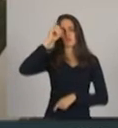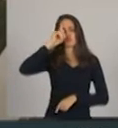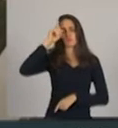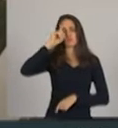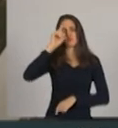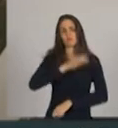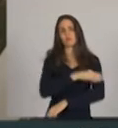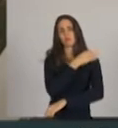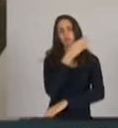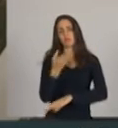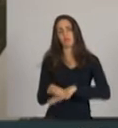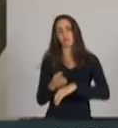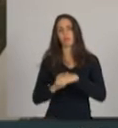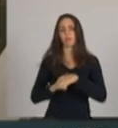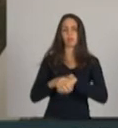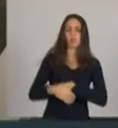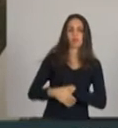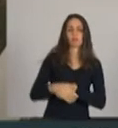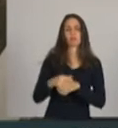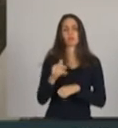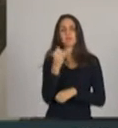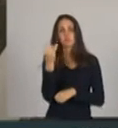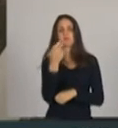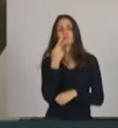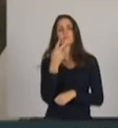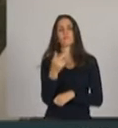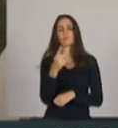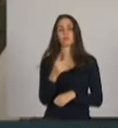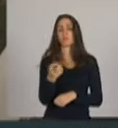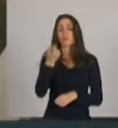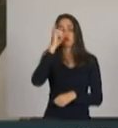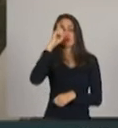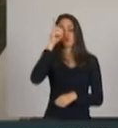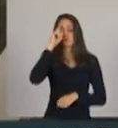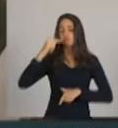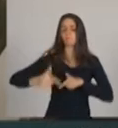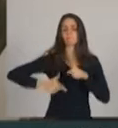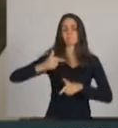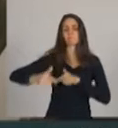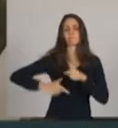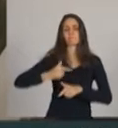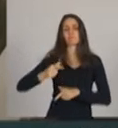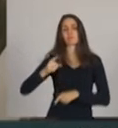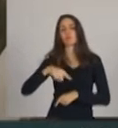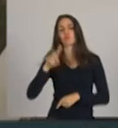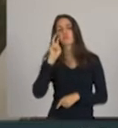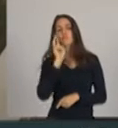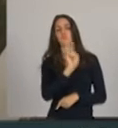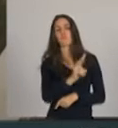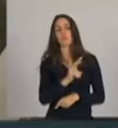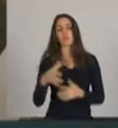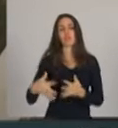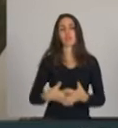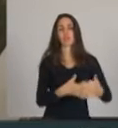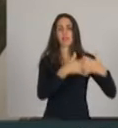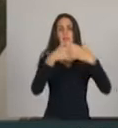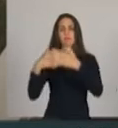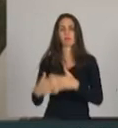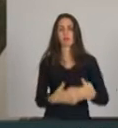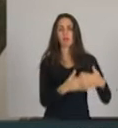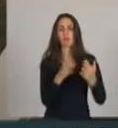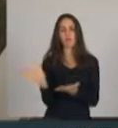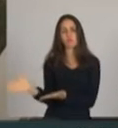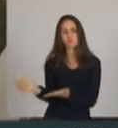noite. É importante falar dia e noite, quando nós vemos os caminhões do lixo,